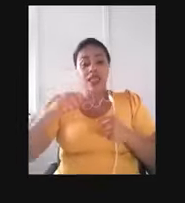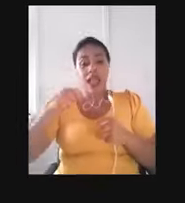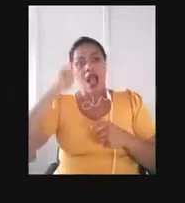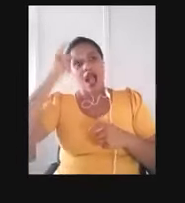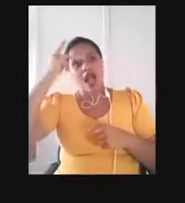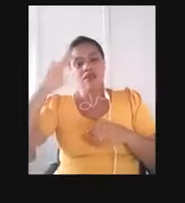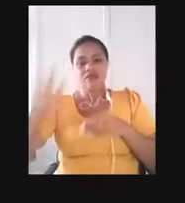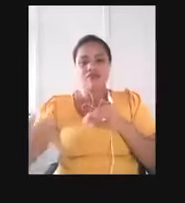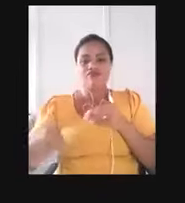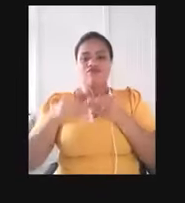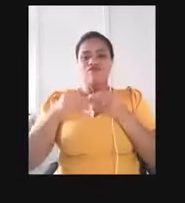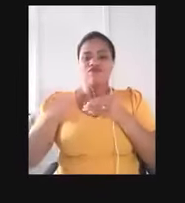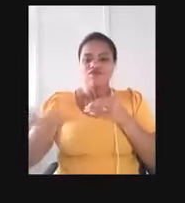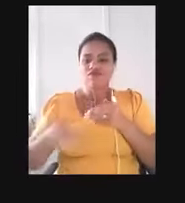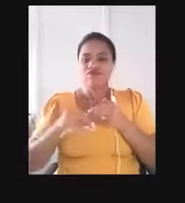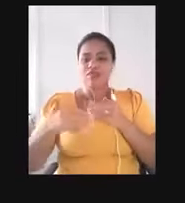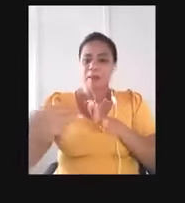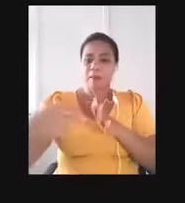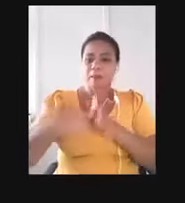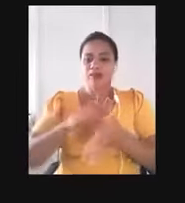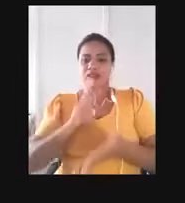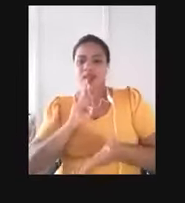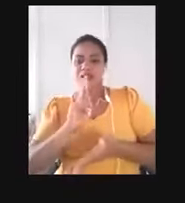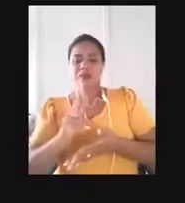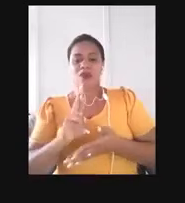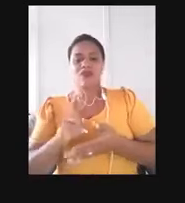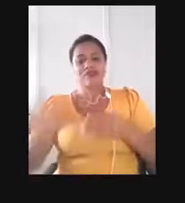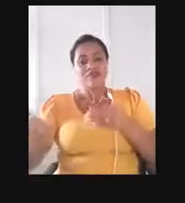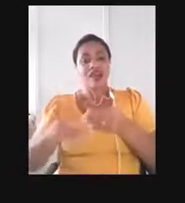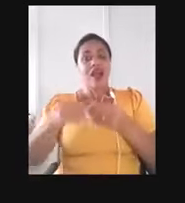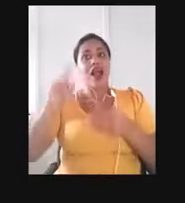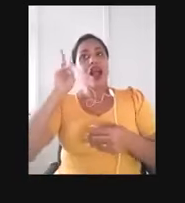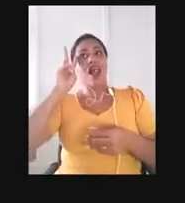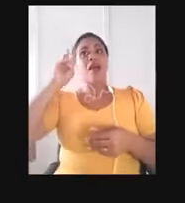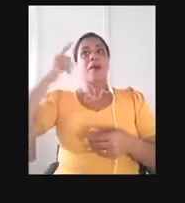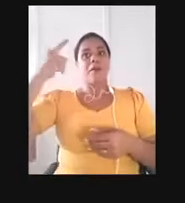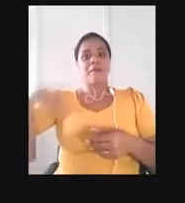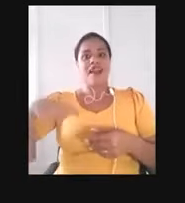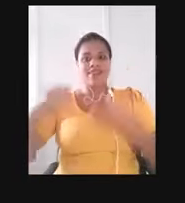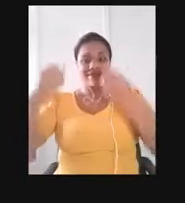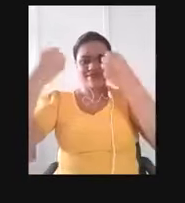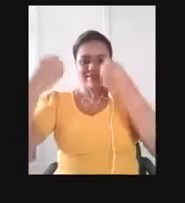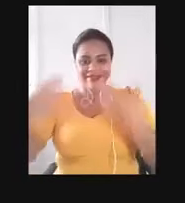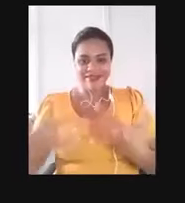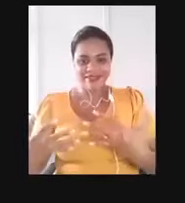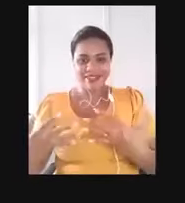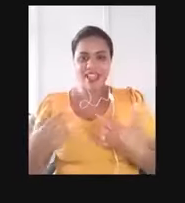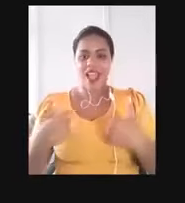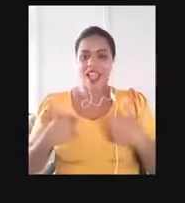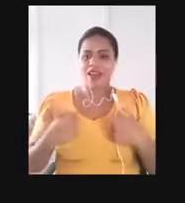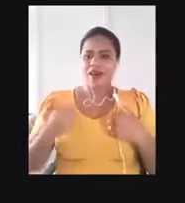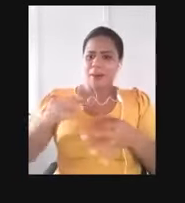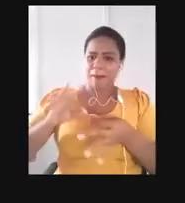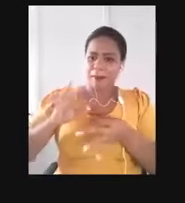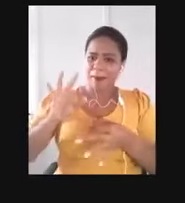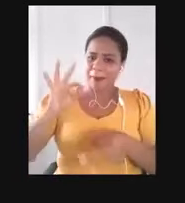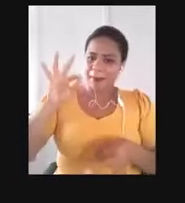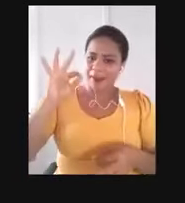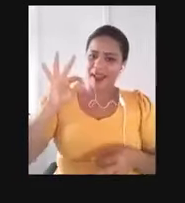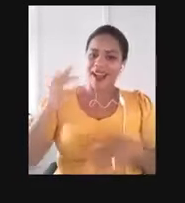pessoa pergunta e direciona para o que ela quer saber e termina lembrando a gente de falar mais alguma outra coisa. Então, como eu já falei bastante aqui, mais de meia hora, eu acho